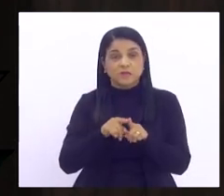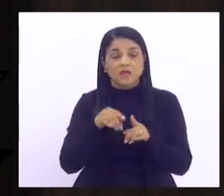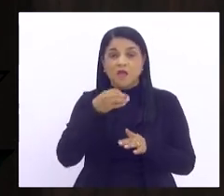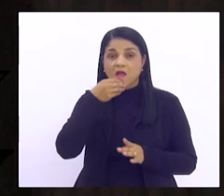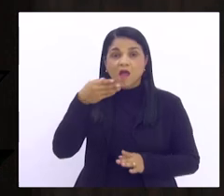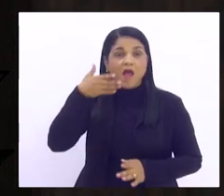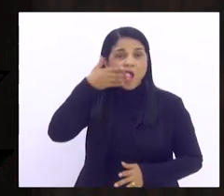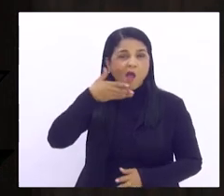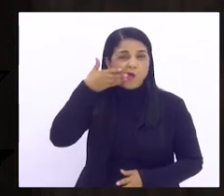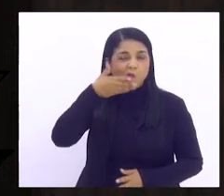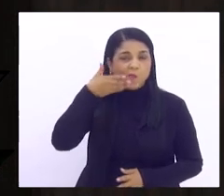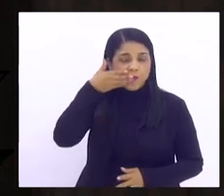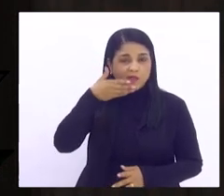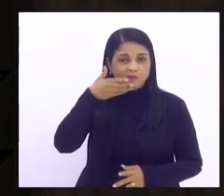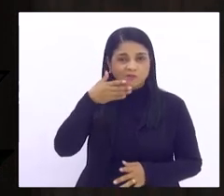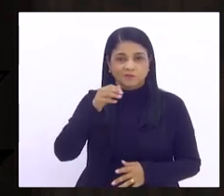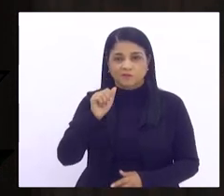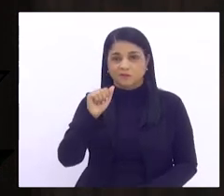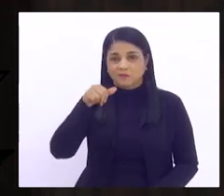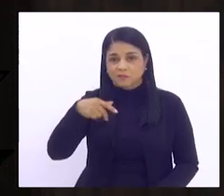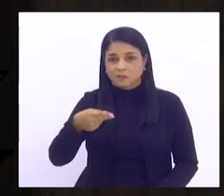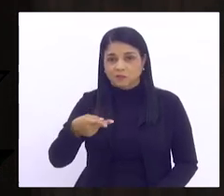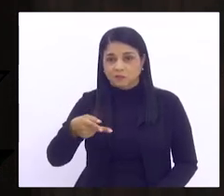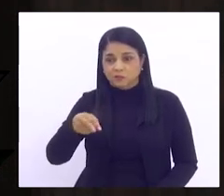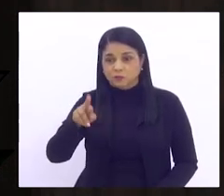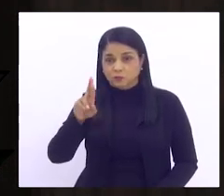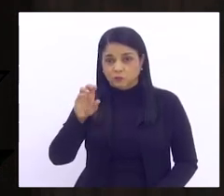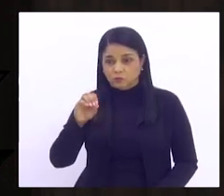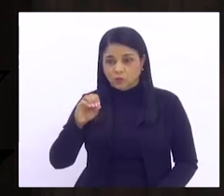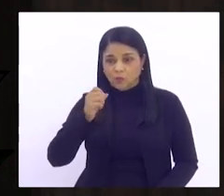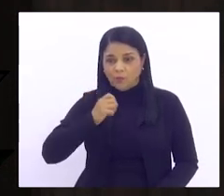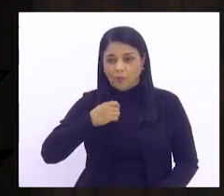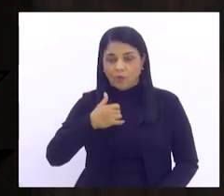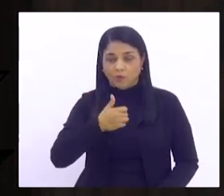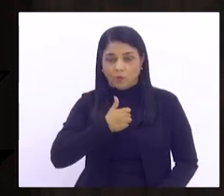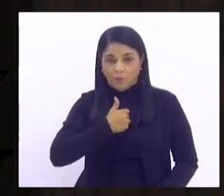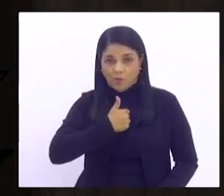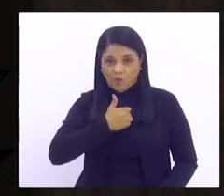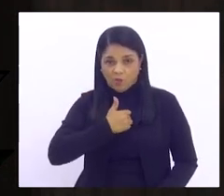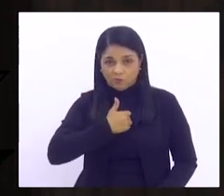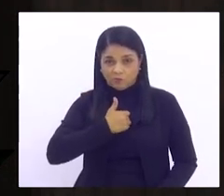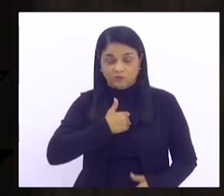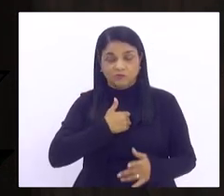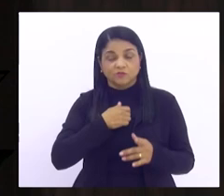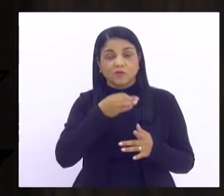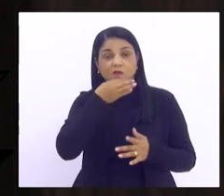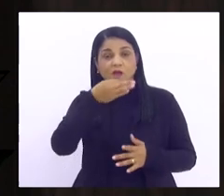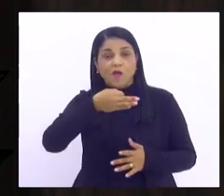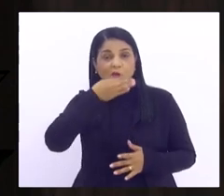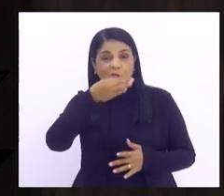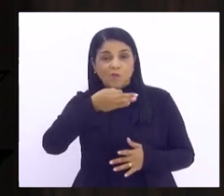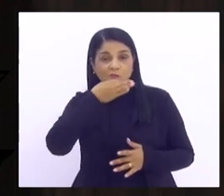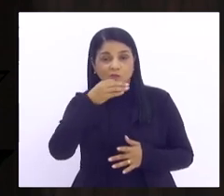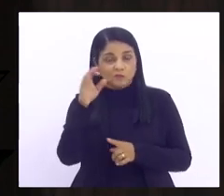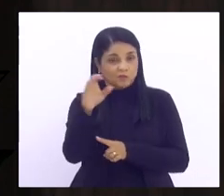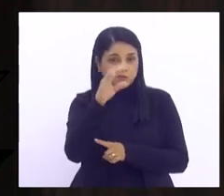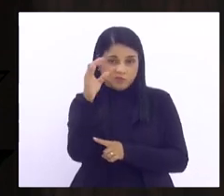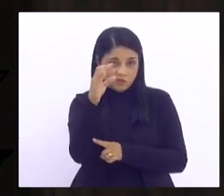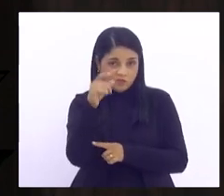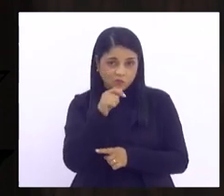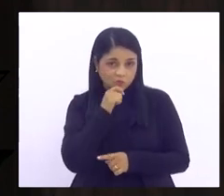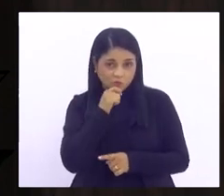eu estava refletindo sobre isso. Não existem, meus caros, argumentos científicos, não existem